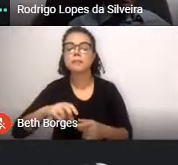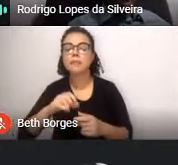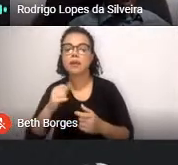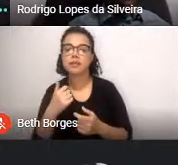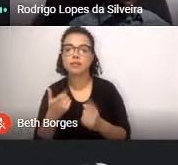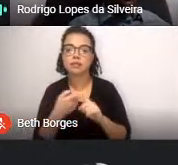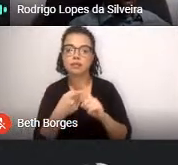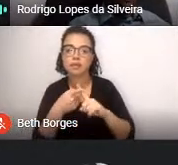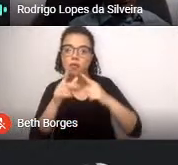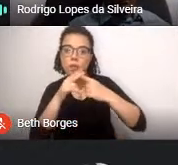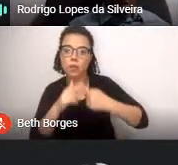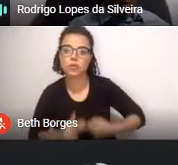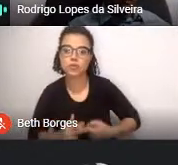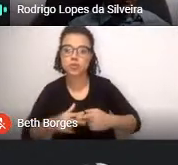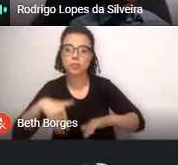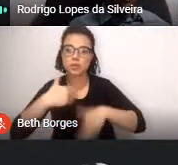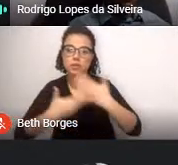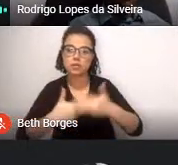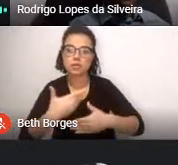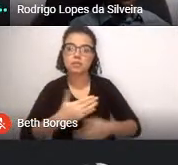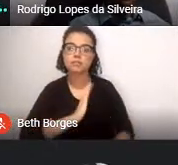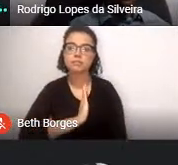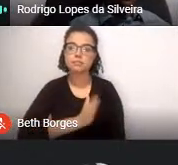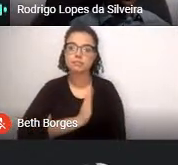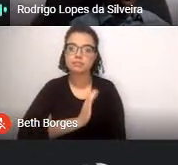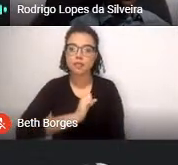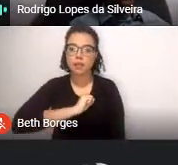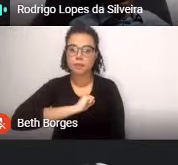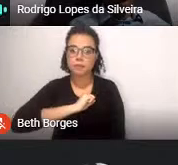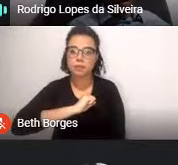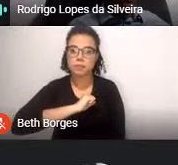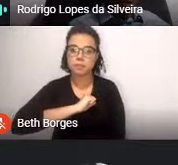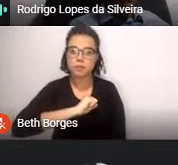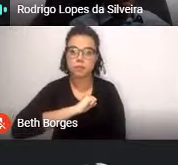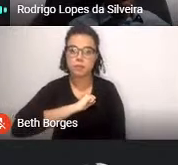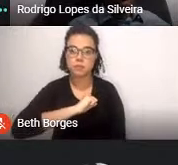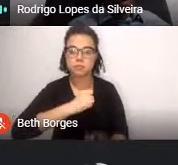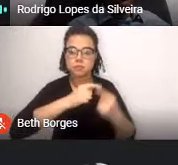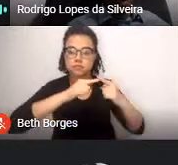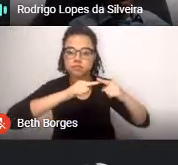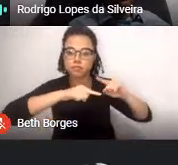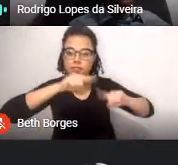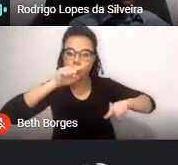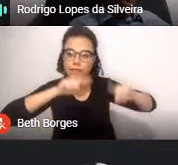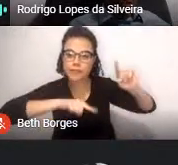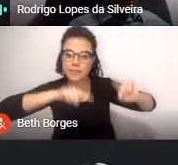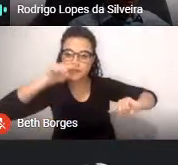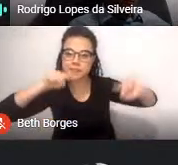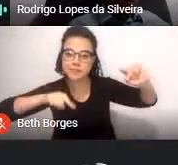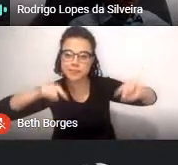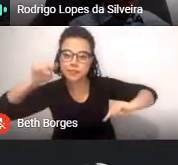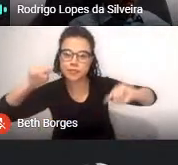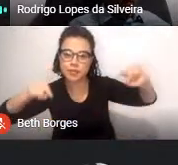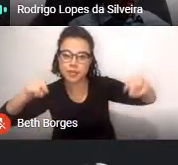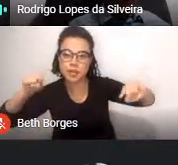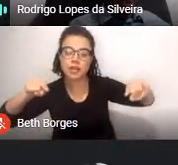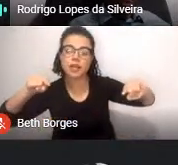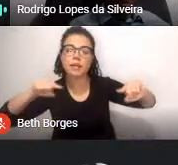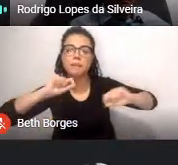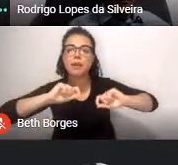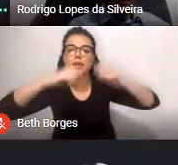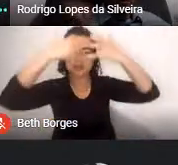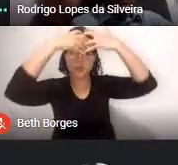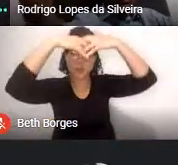cardiorrespiratórios, tá? Essa questão da coerência cardíaca, mudando assim as distorções, diminuindo o nível de excitação do sistema nervoso